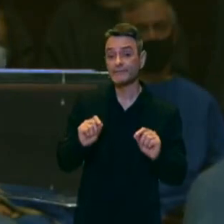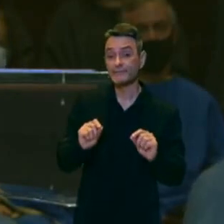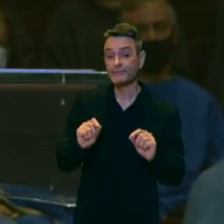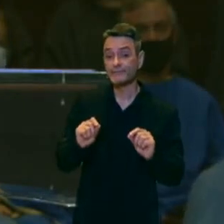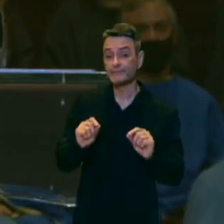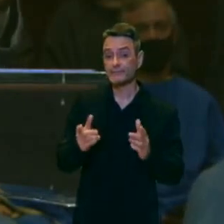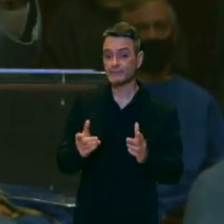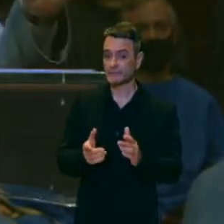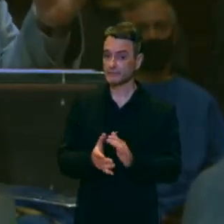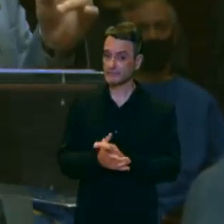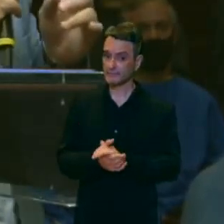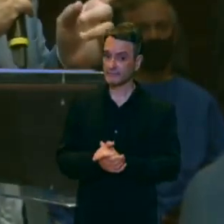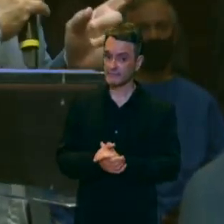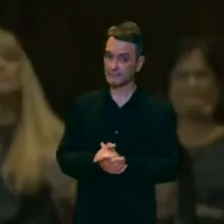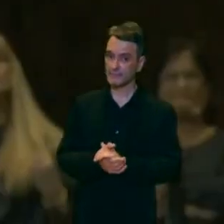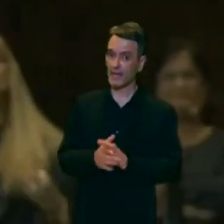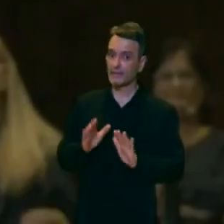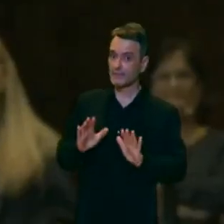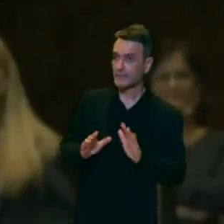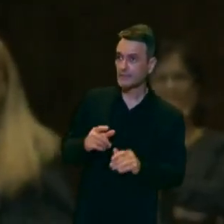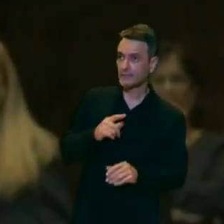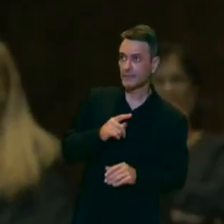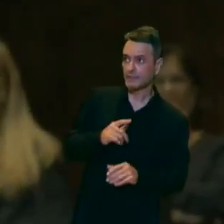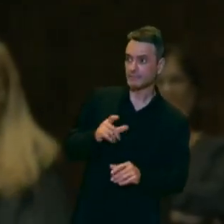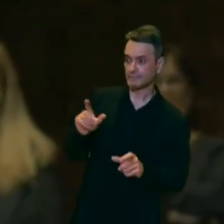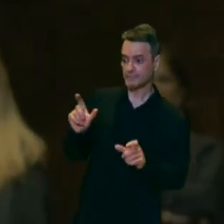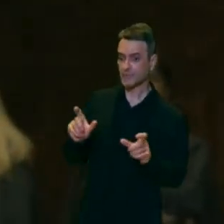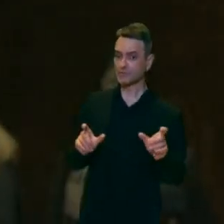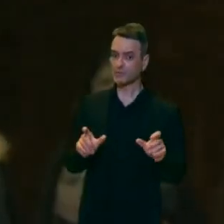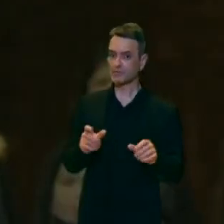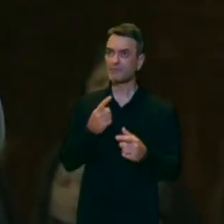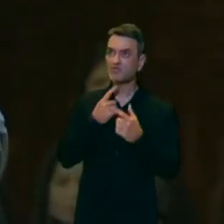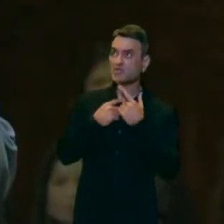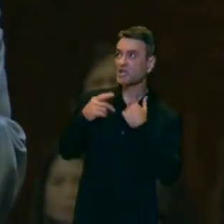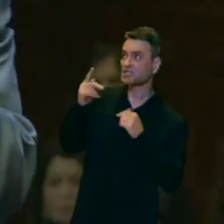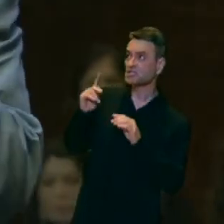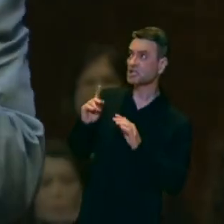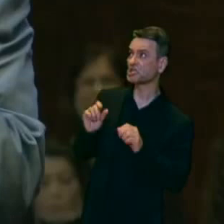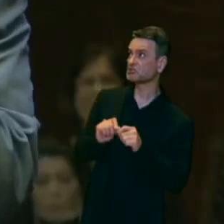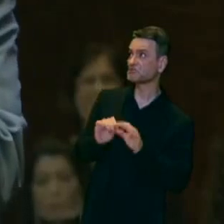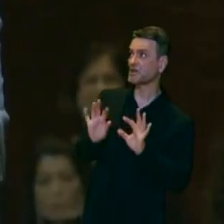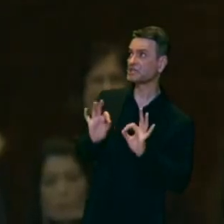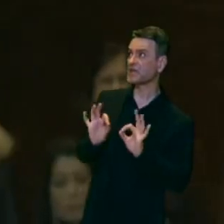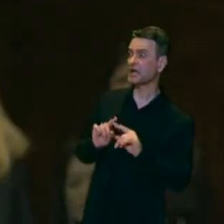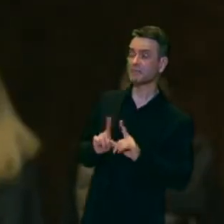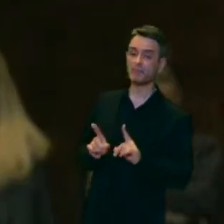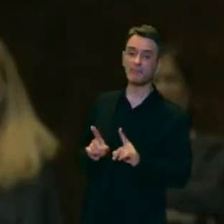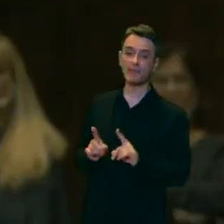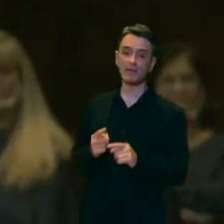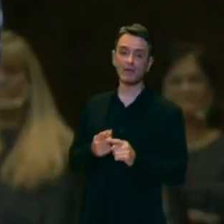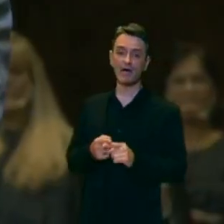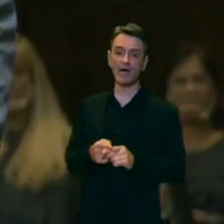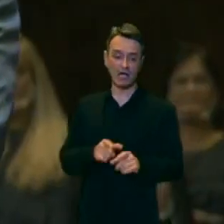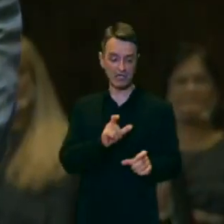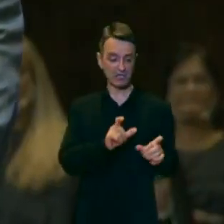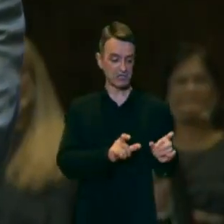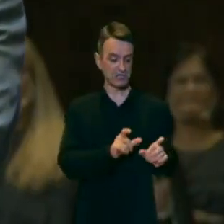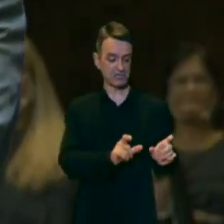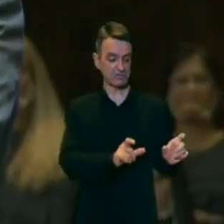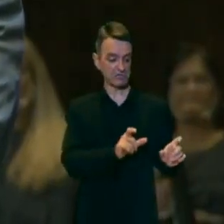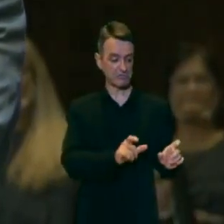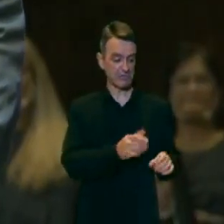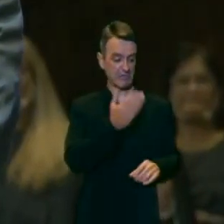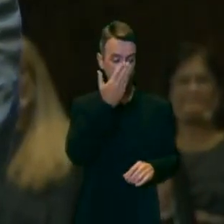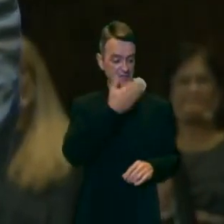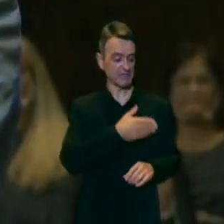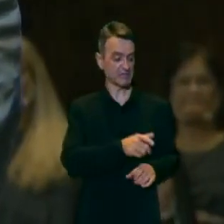Tem gente que não faz a vontade de Deus porque está buscando a aprovação de pessoas, de instituições,